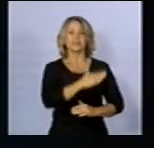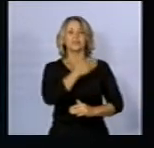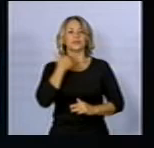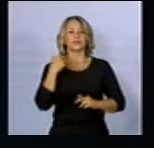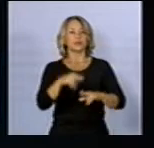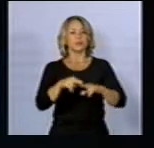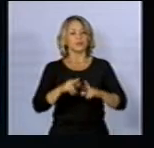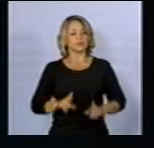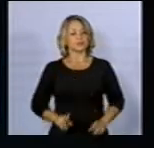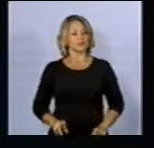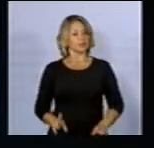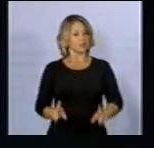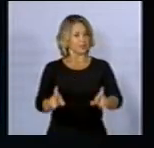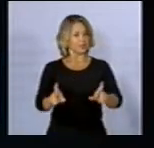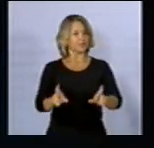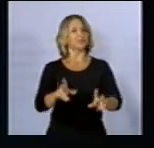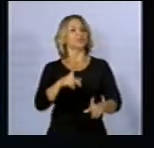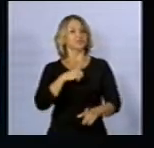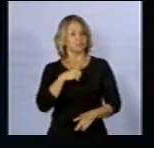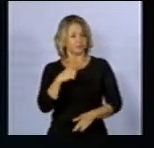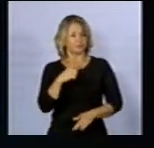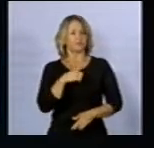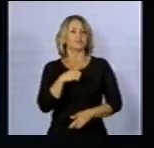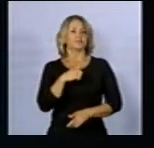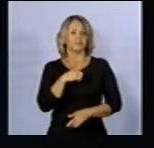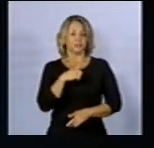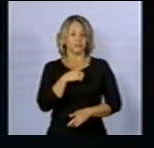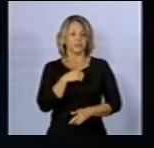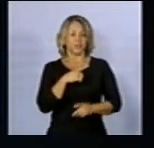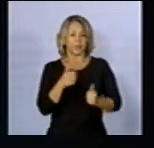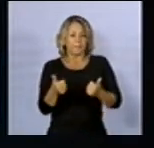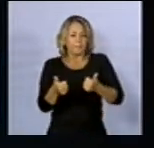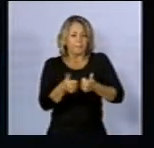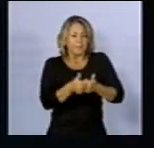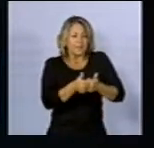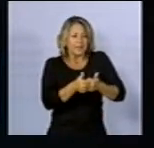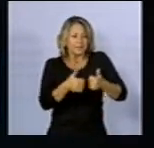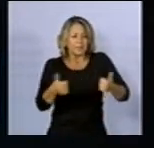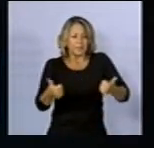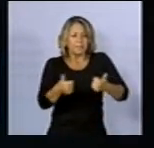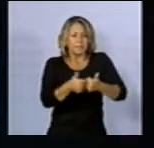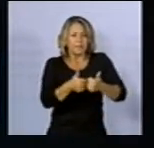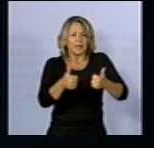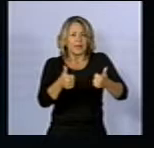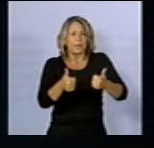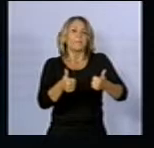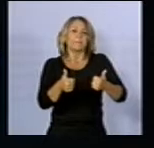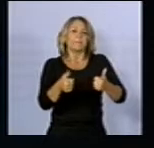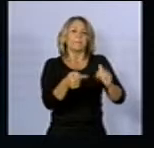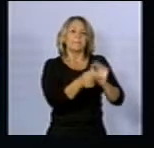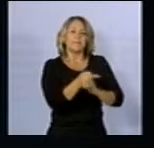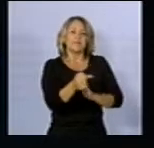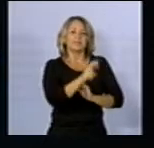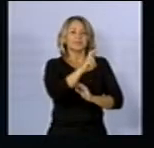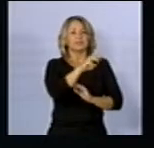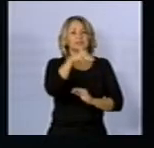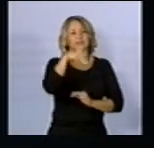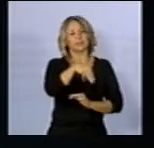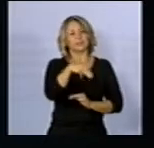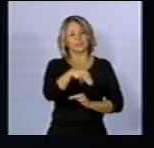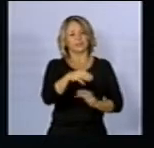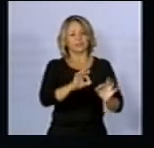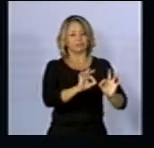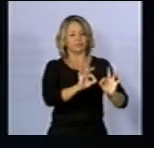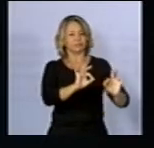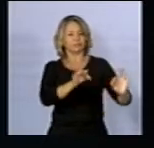leucemia se encontravam a menos de 5 metros de circuitos primários,